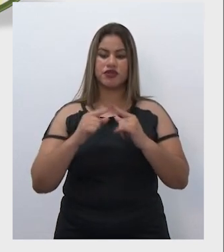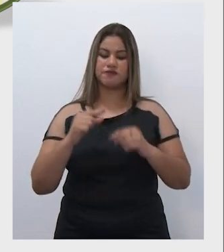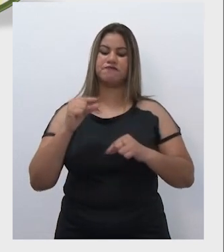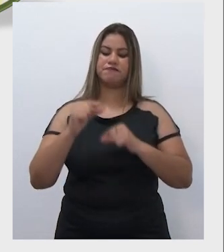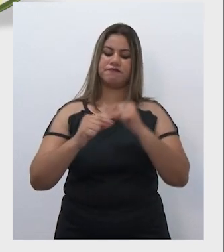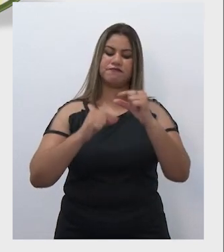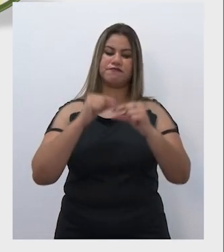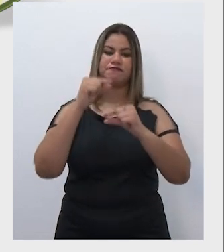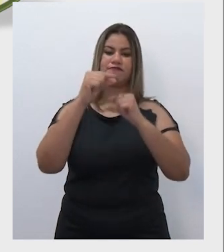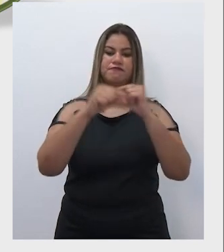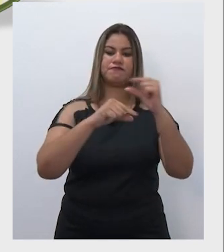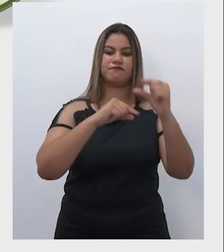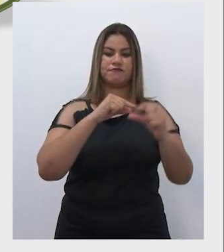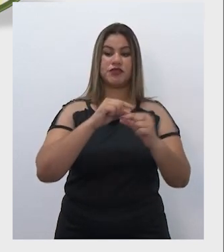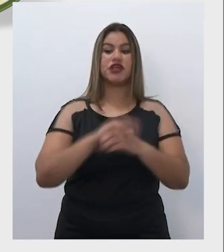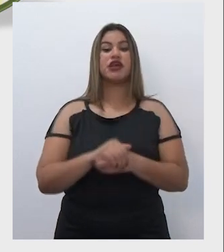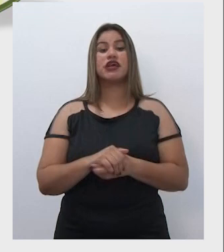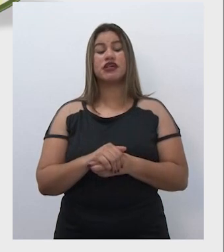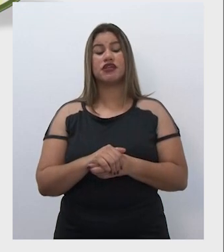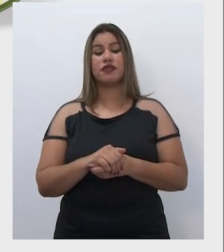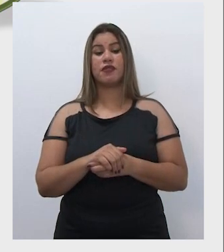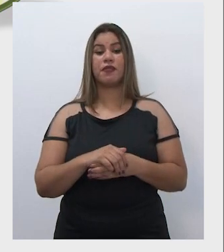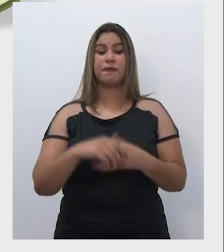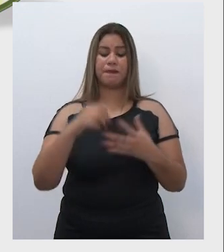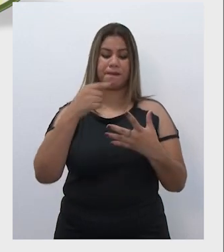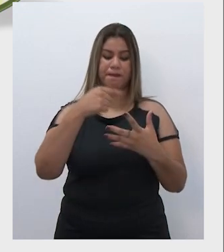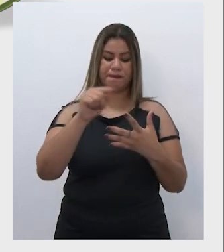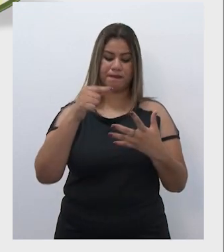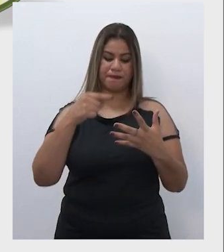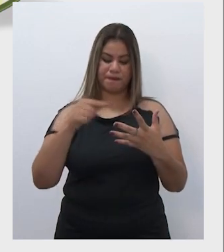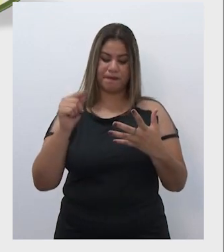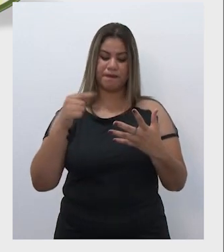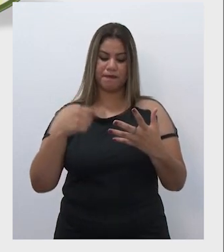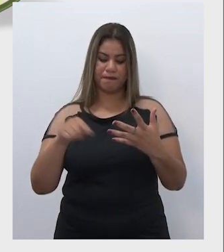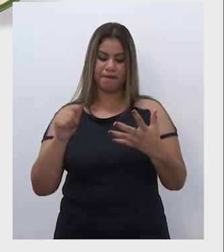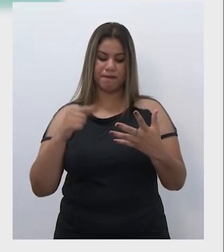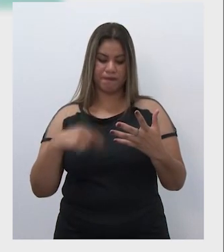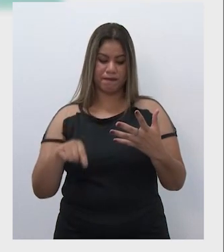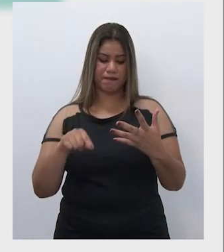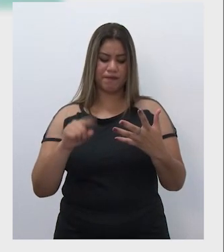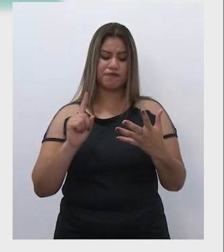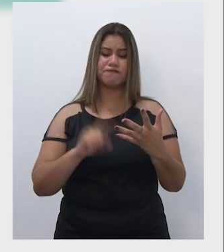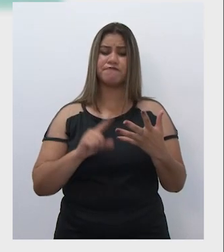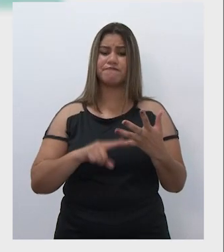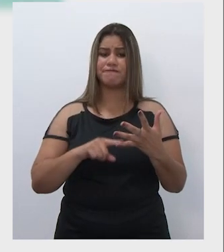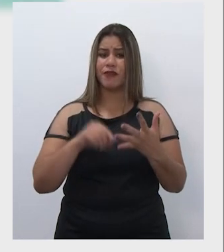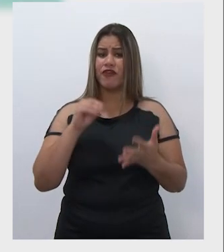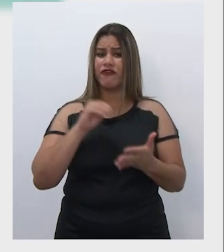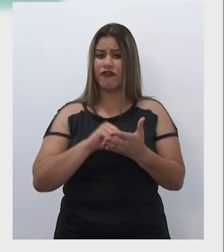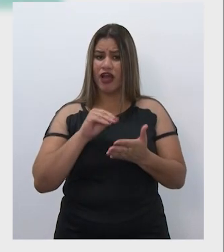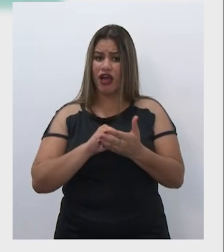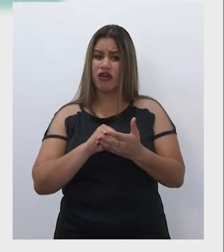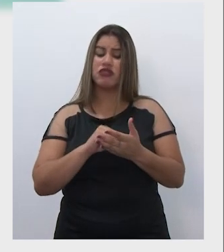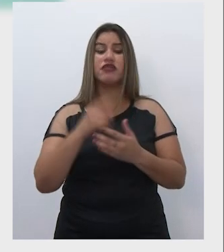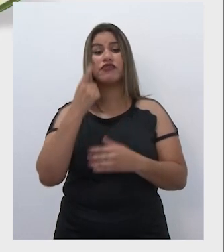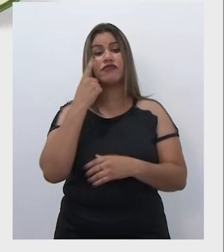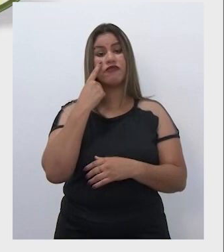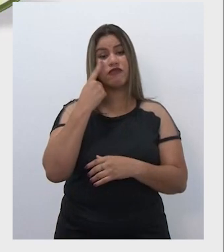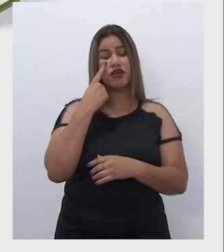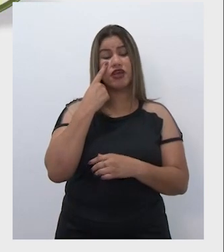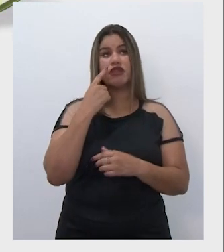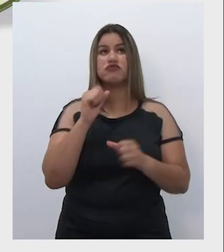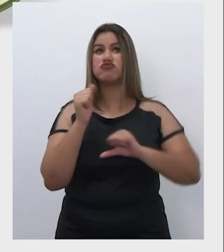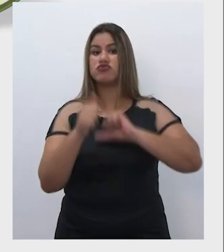etapas que precisam ser seguidas para alcançar as metas estabelecidas. Conforme realiza as etapas